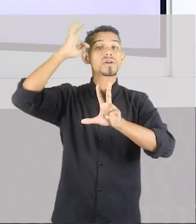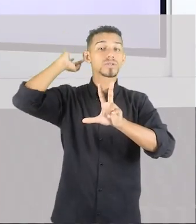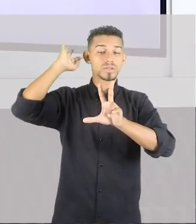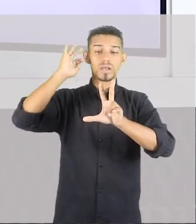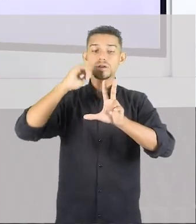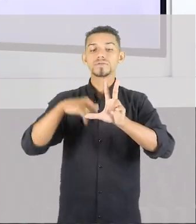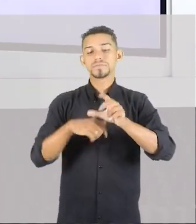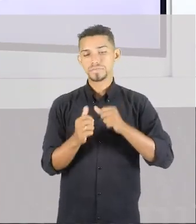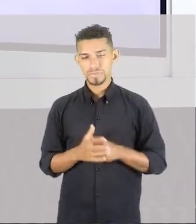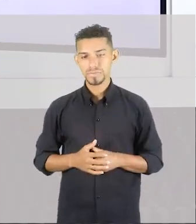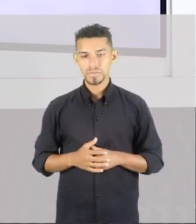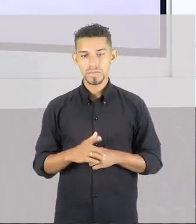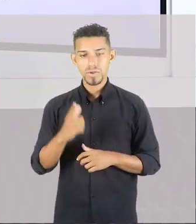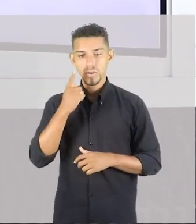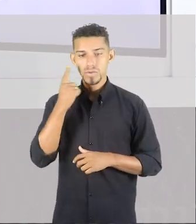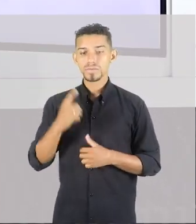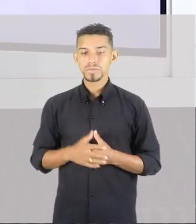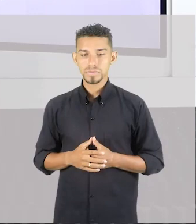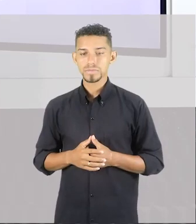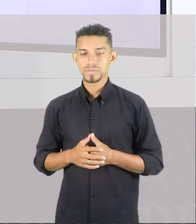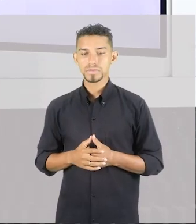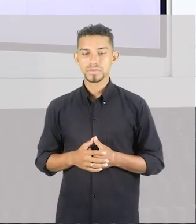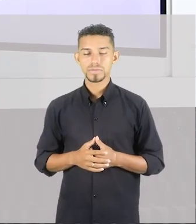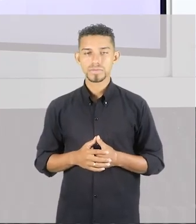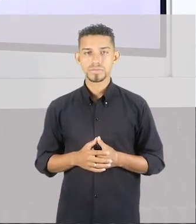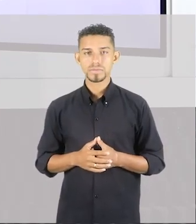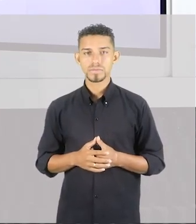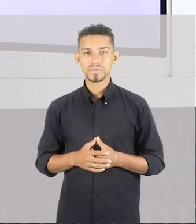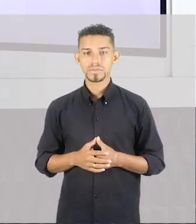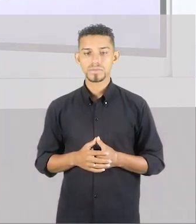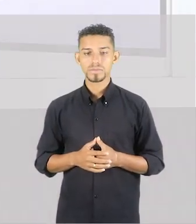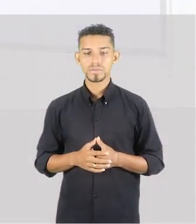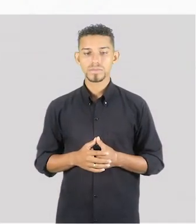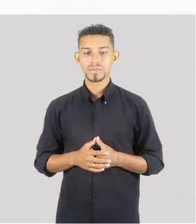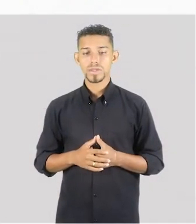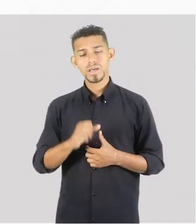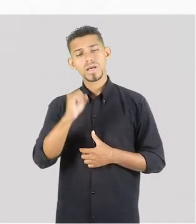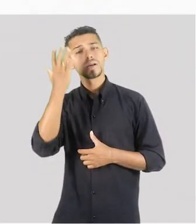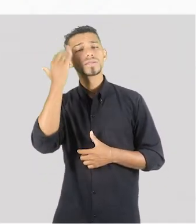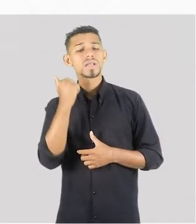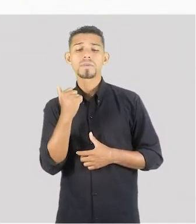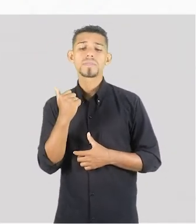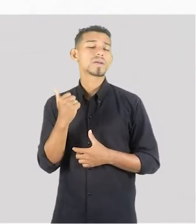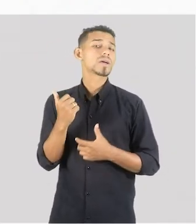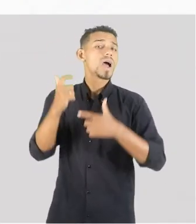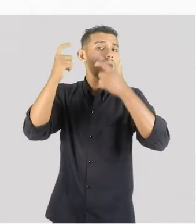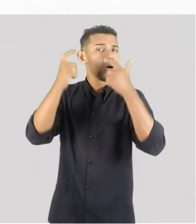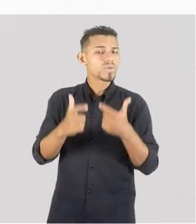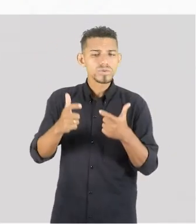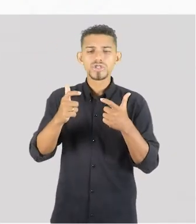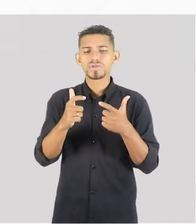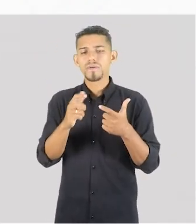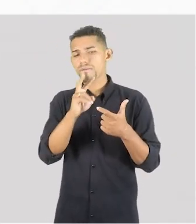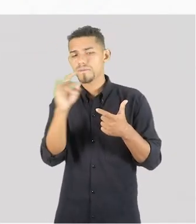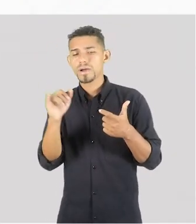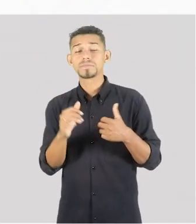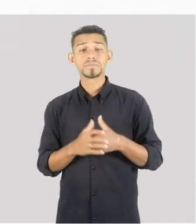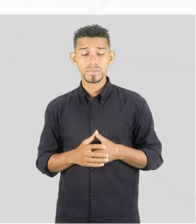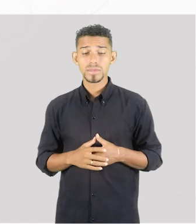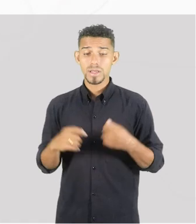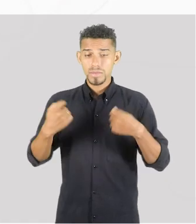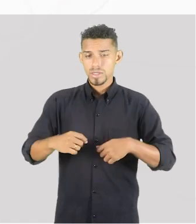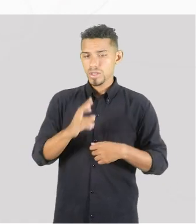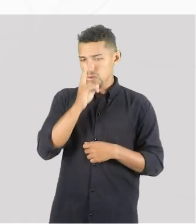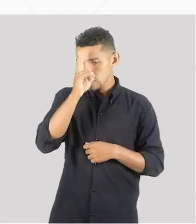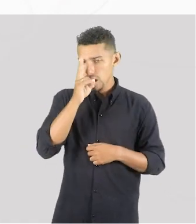Vou explicar melhor para vocês. Tá aqui, ó, o desenhinho aí, ó. Para eu saber para onde a força aponta, eu tenho que